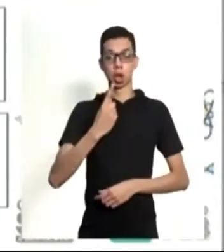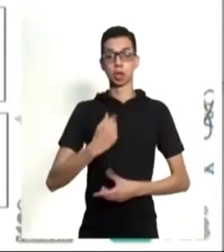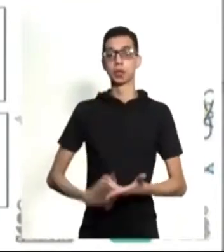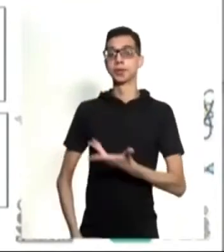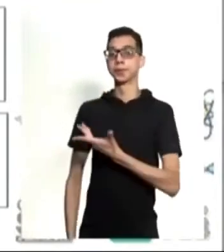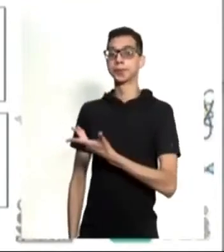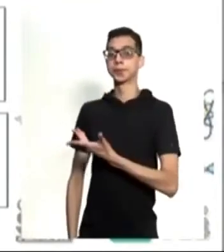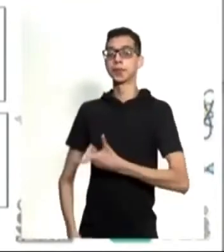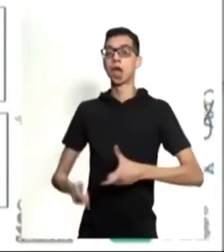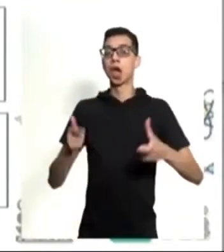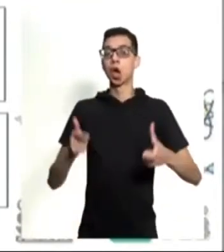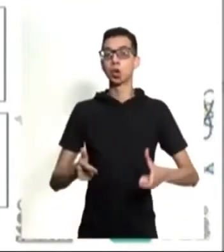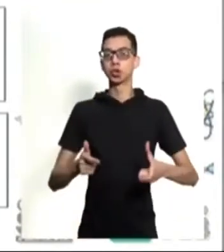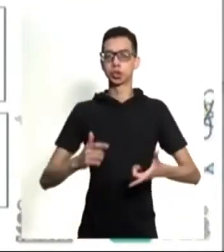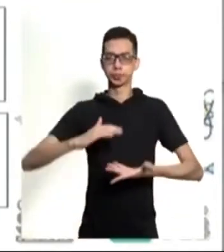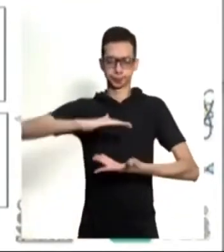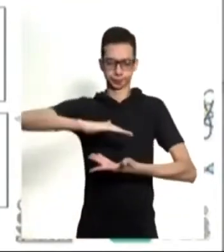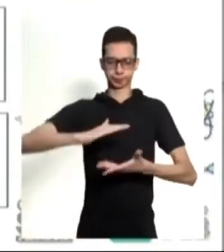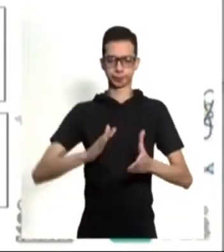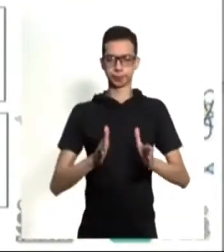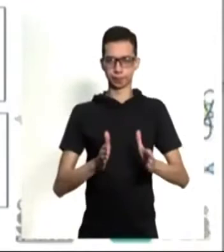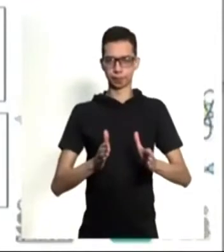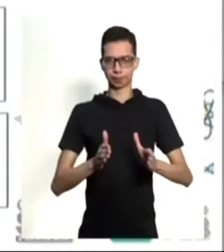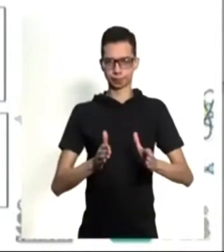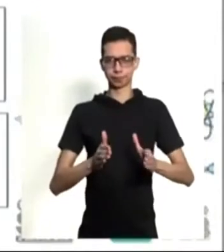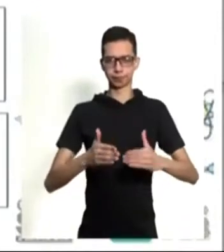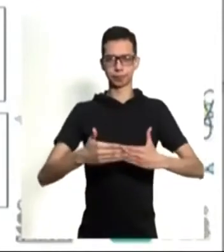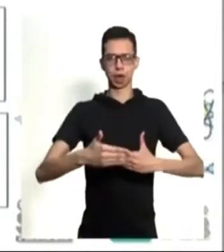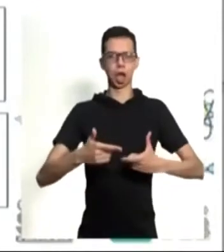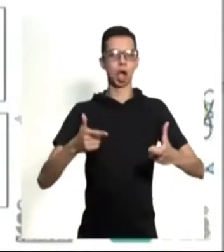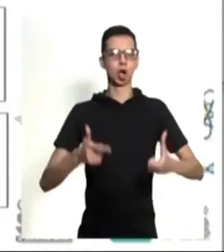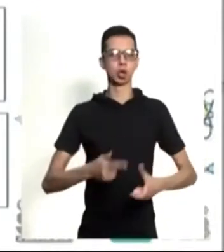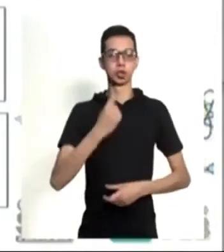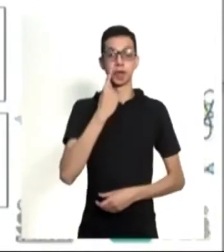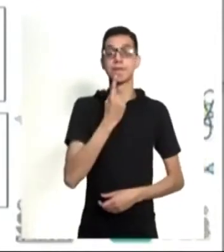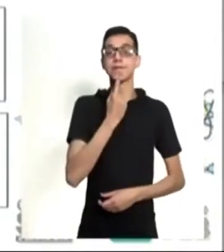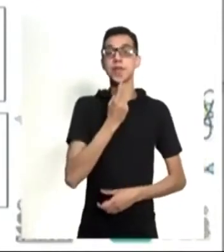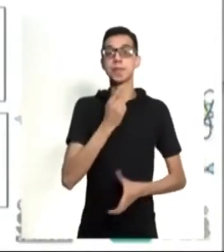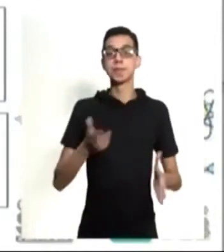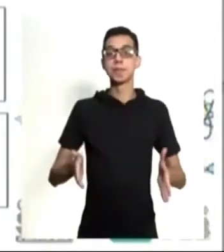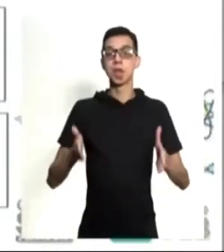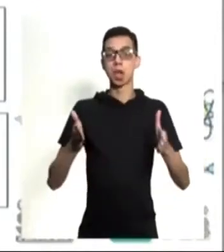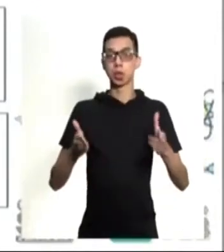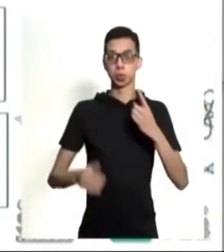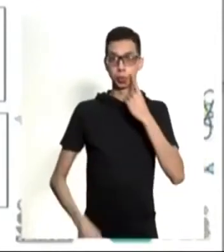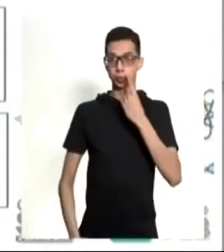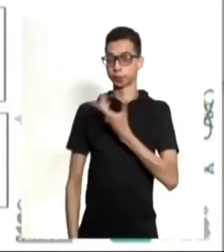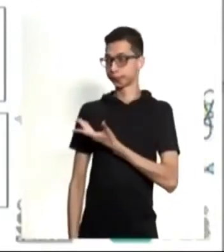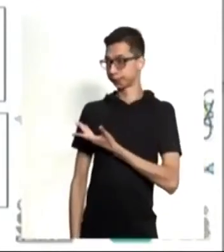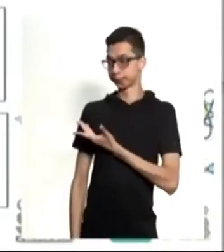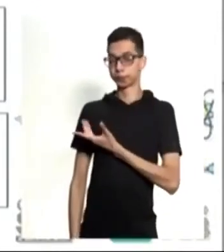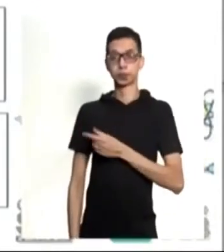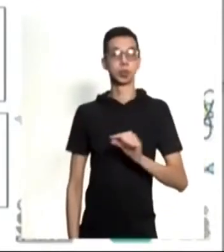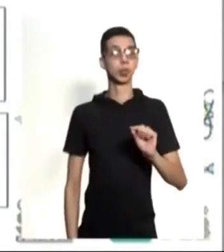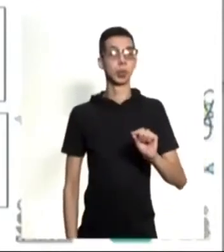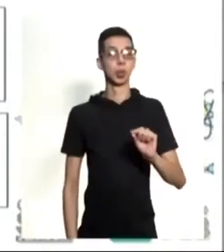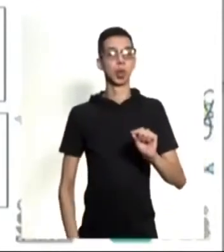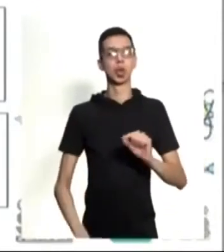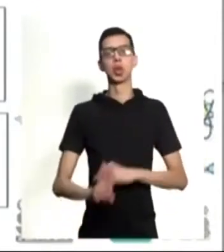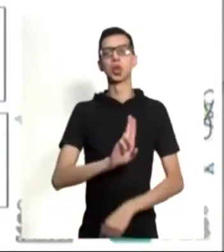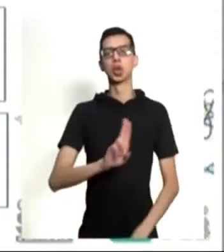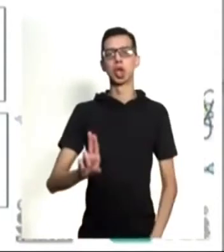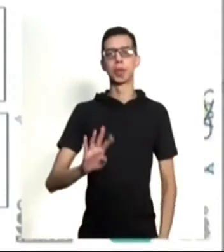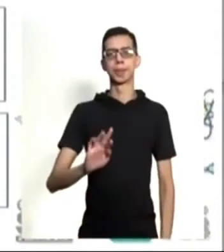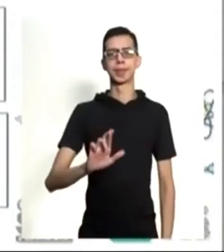destacado dentro da caixa quadrada, dentro do cubo. Olha as bases avermelhadas. As bases avermelhadas são